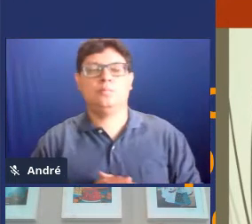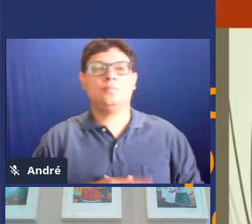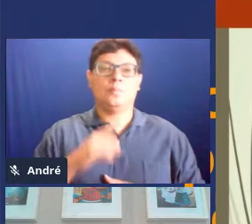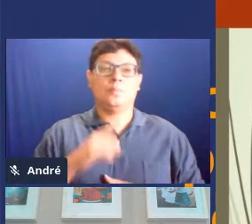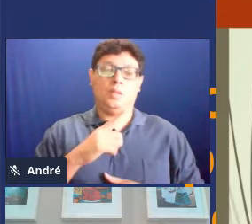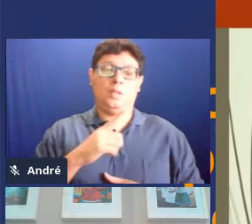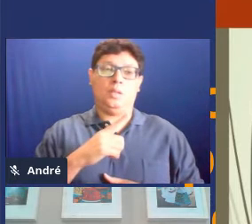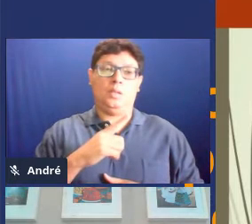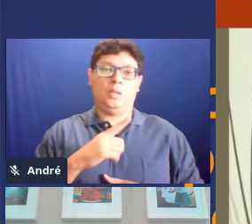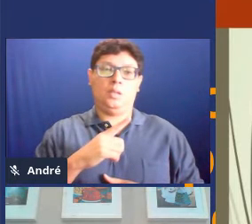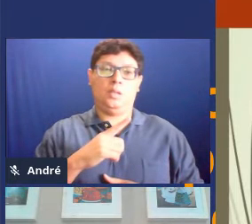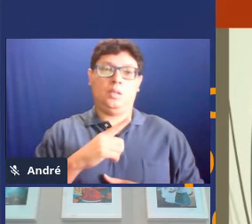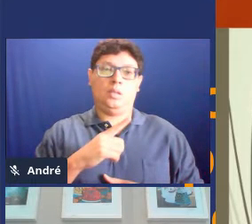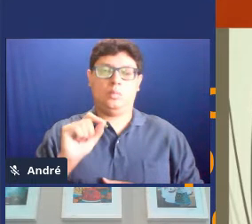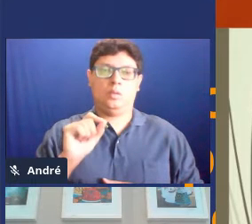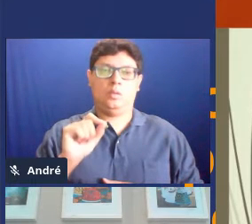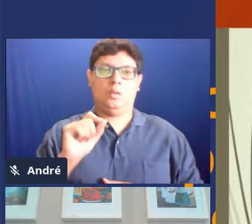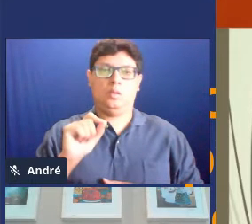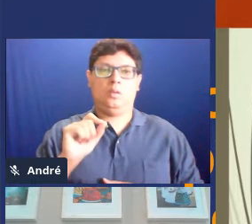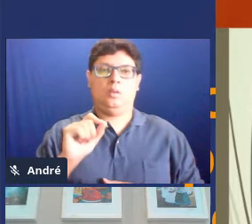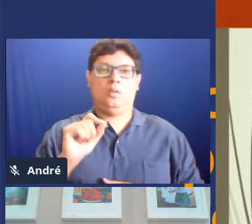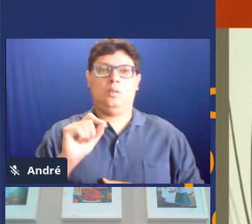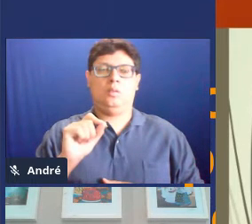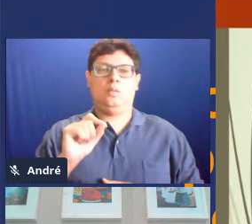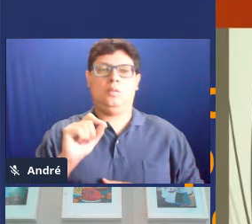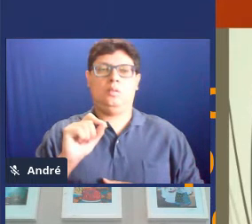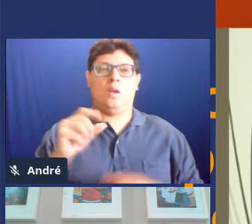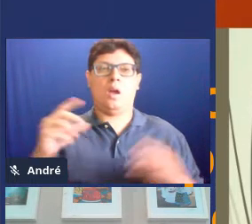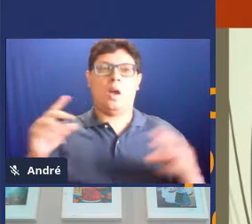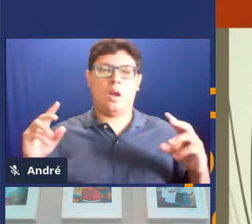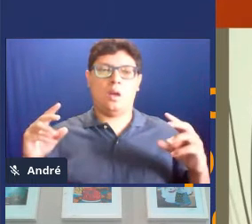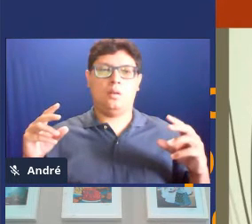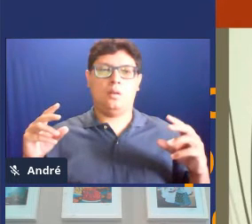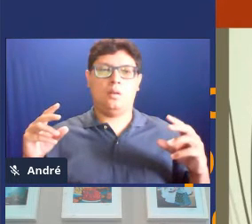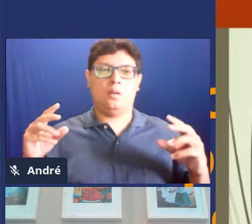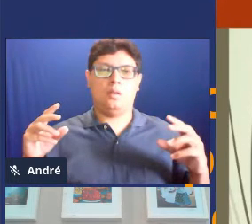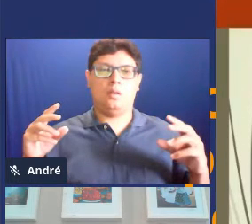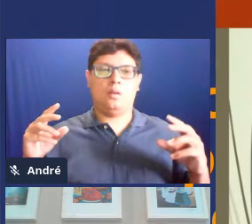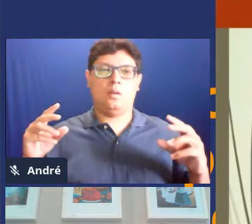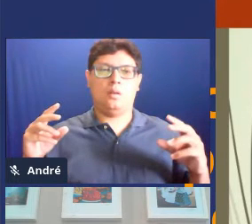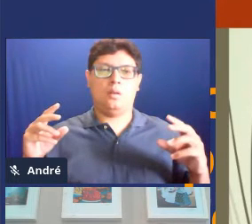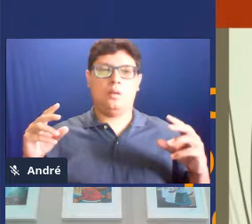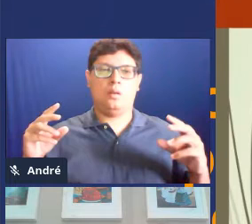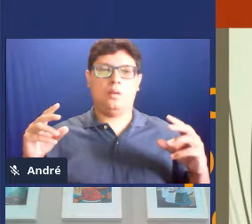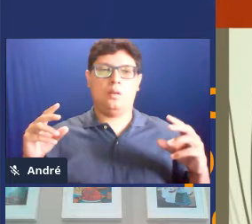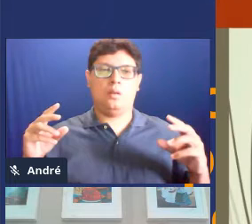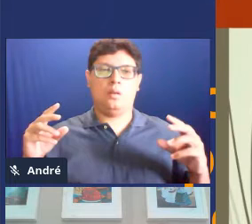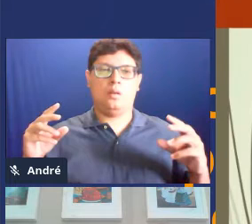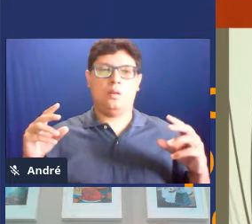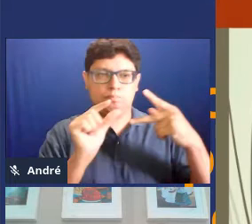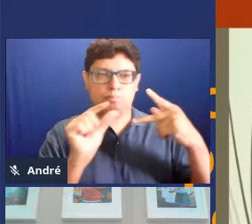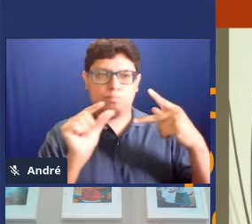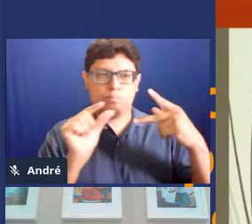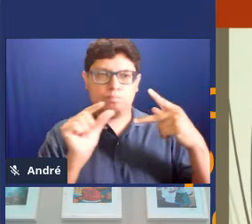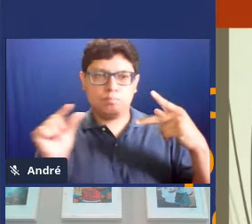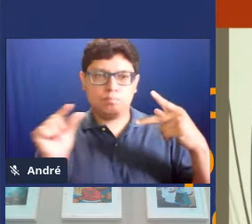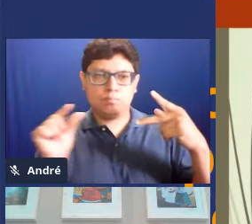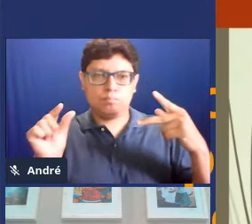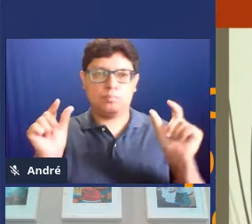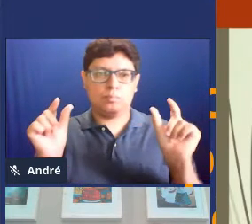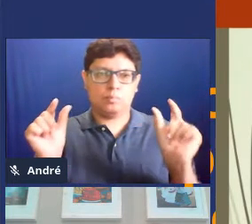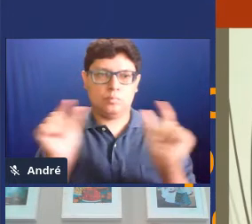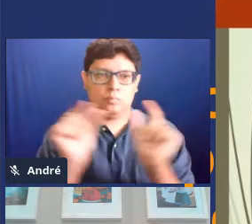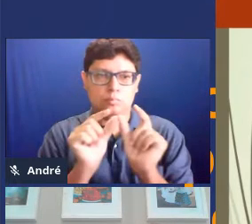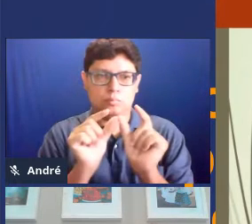E os aminoácidos se juntam o grupo carboxila de um com o grupo amina do outro, liberando uma molécula de água. E